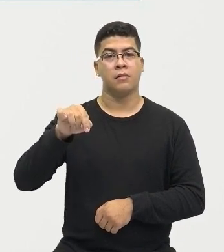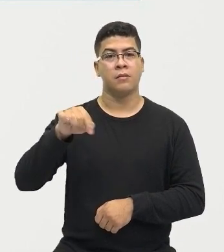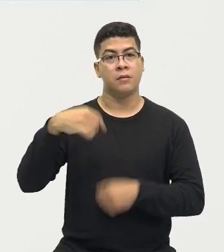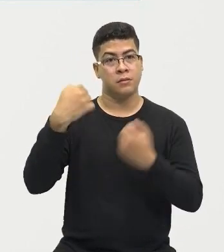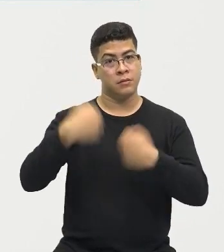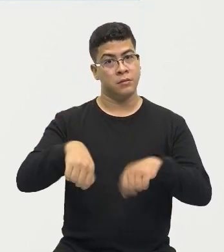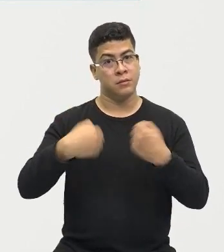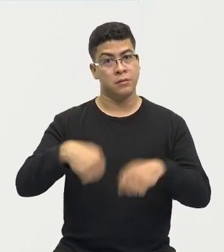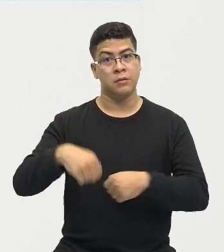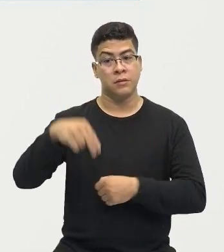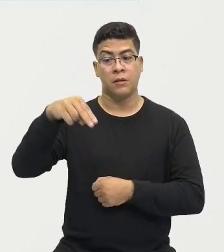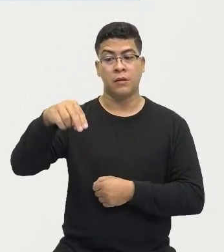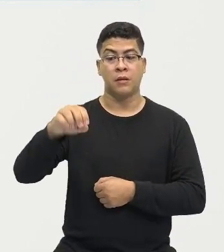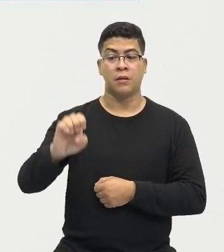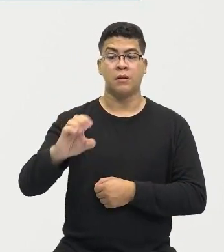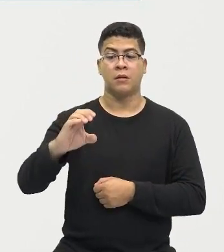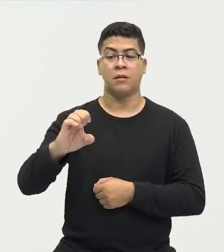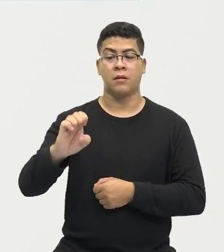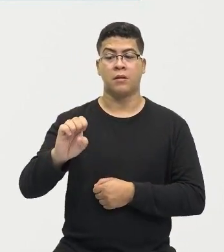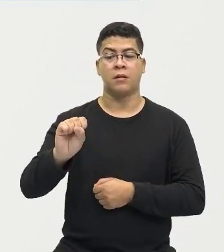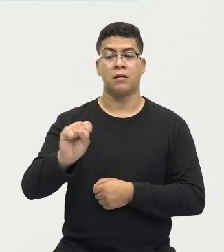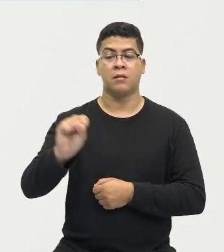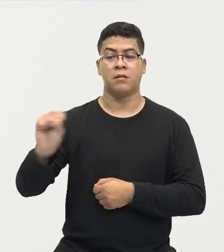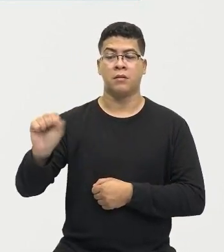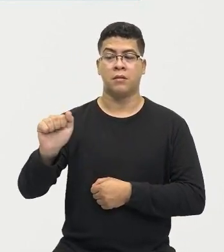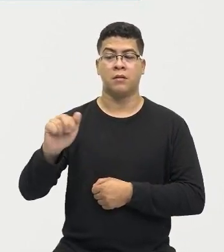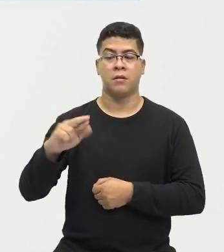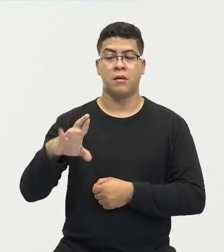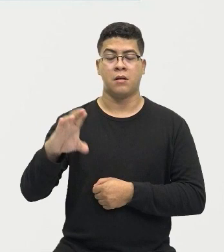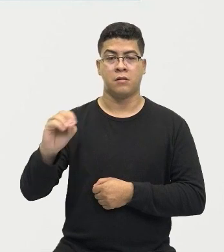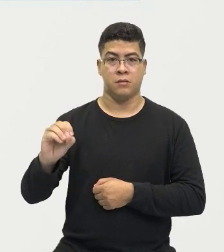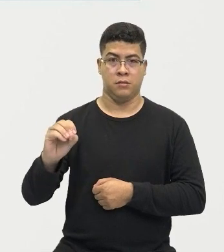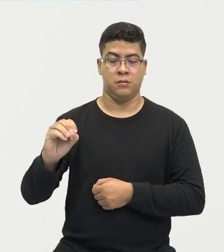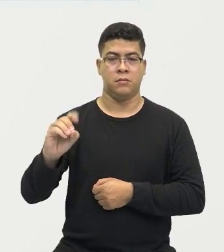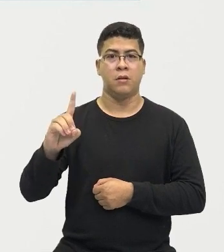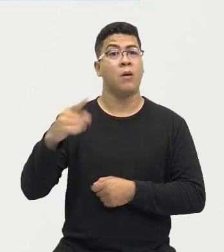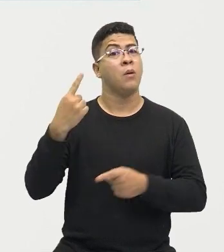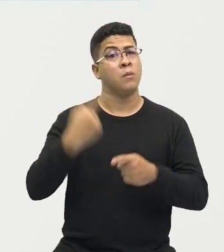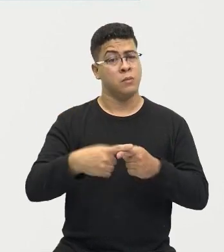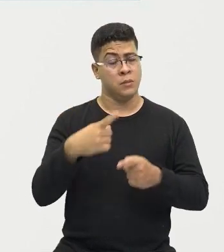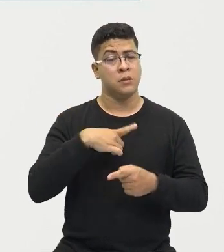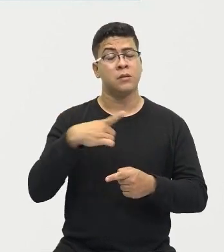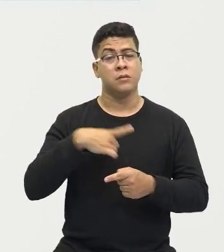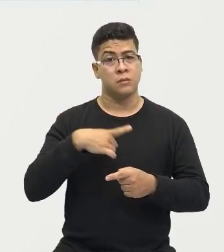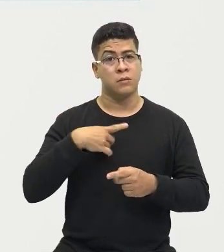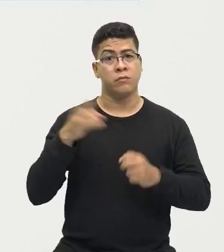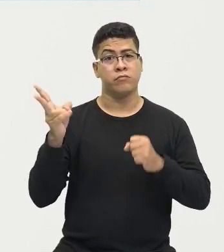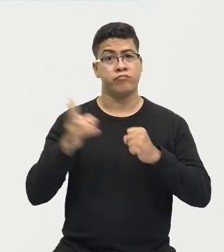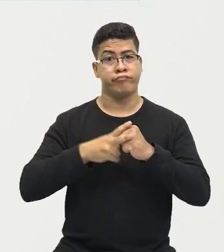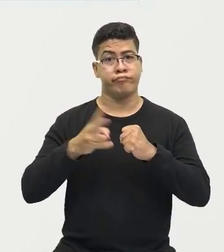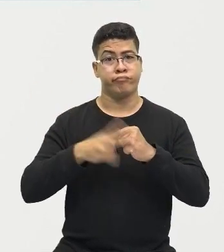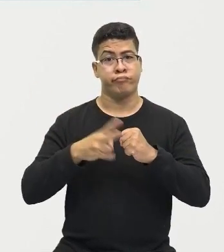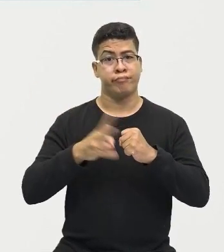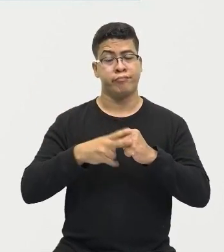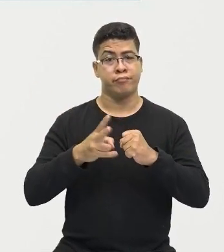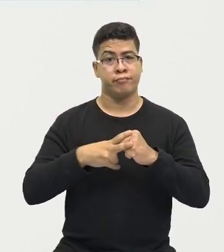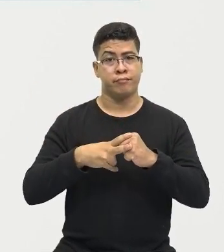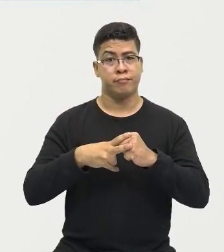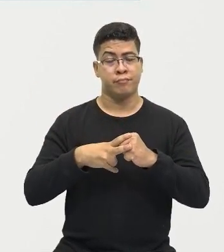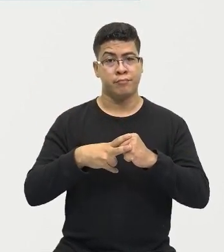É necessário. Por que, professor, que aí é uma oração? Porque nós temos um verbo. Olha aqui, o